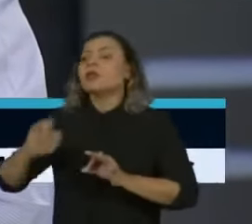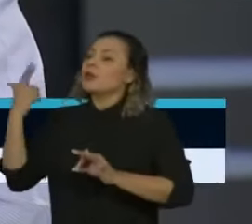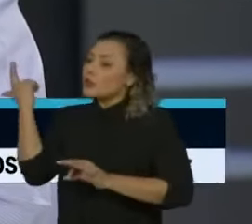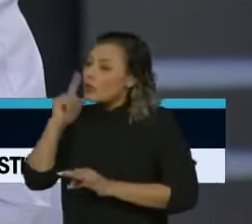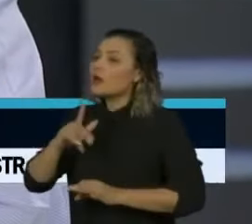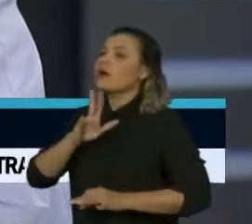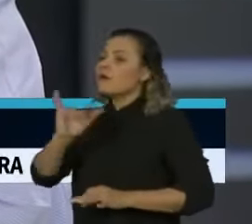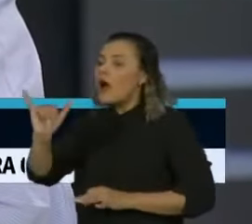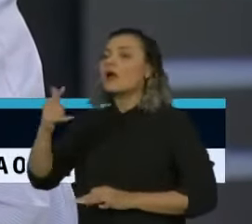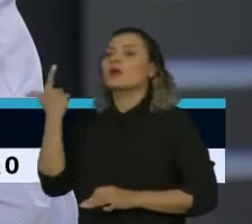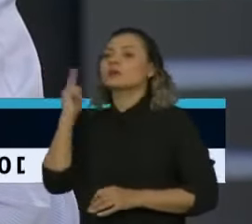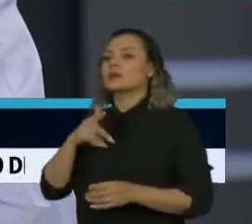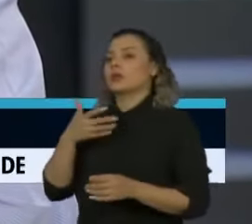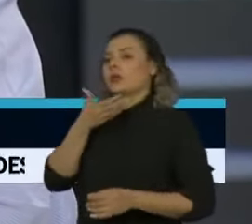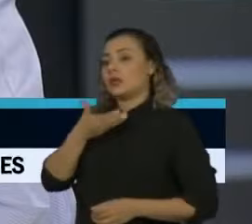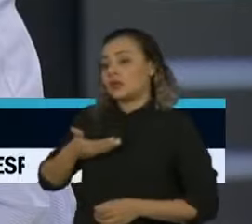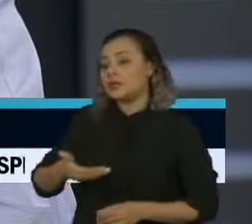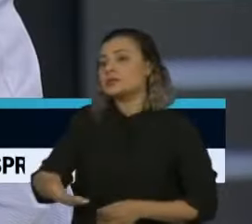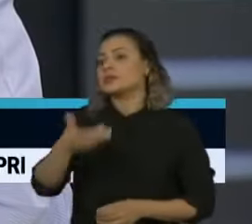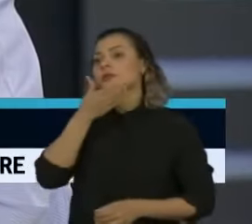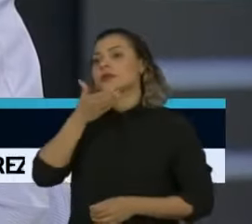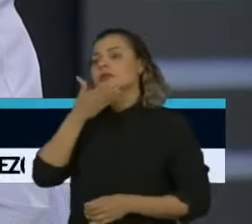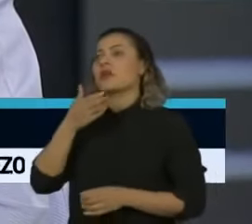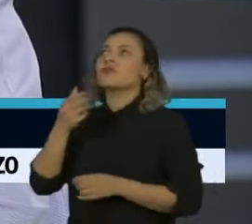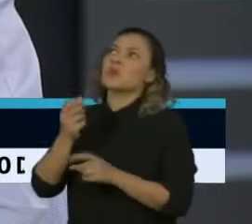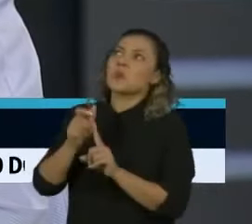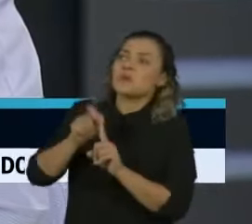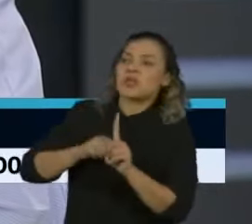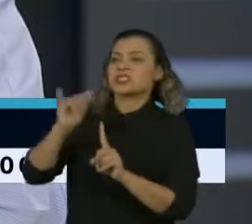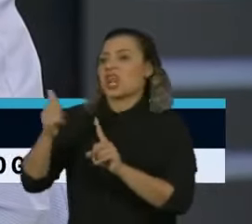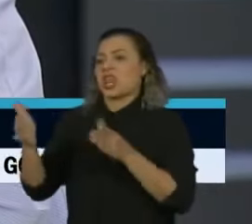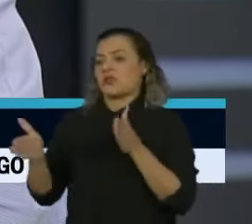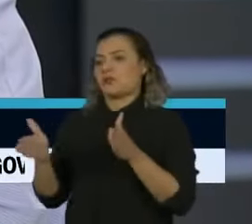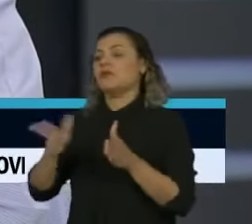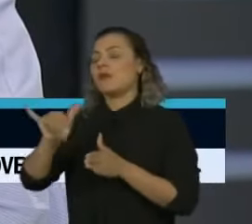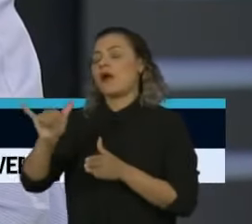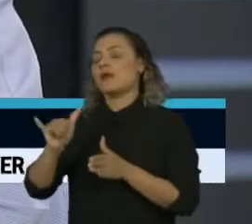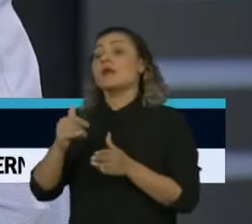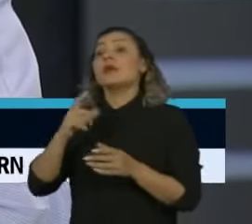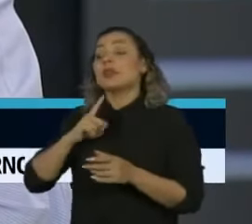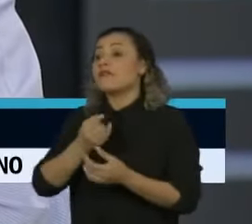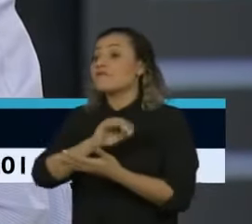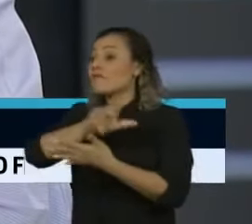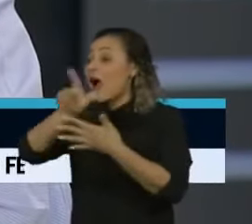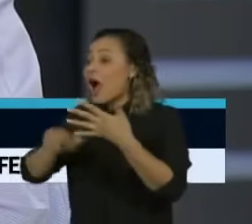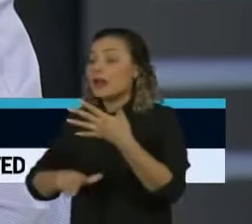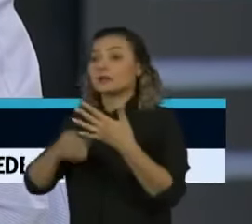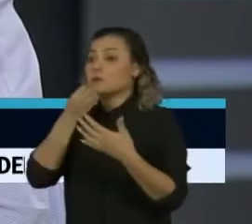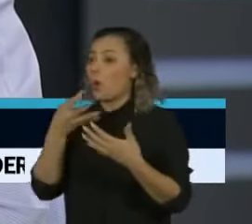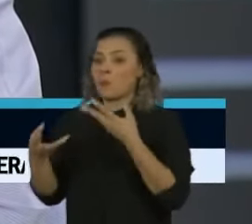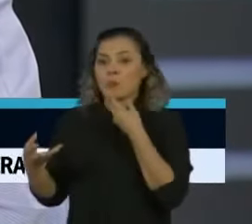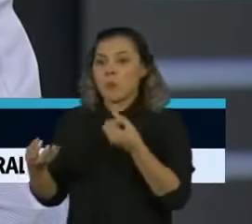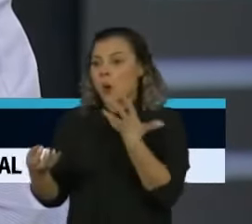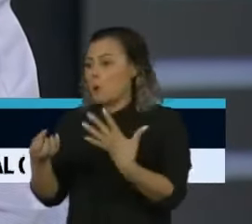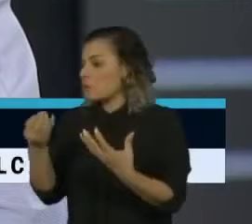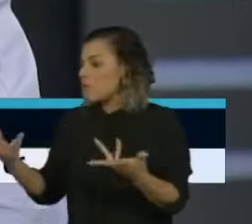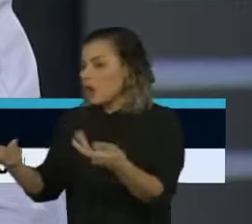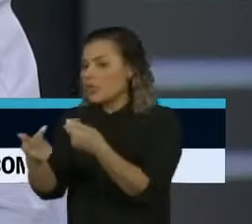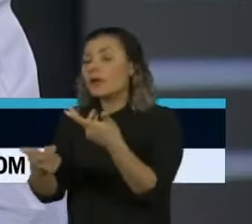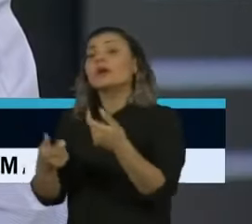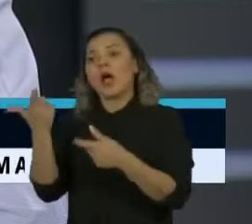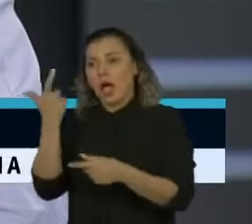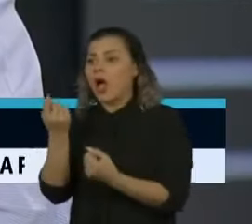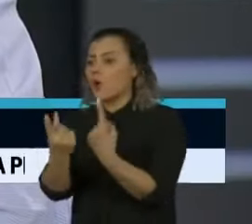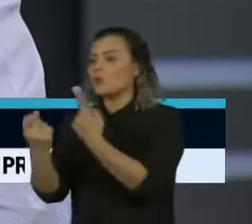vamos ter vacina no final deste ano, início do ano que vem. Tem muitos candidatos bons e alguns deles vão